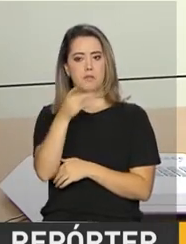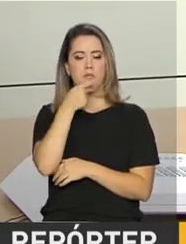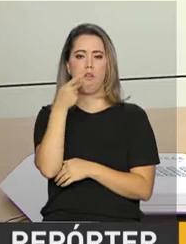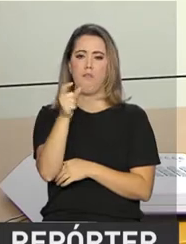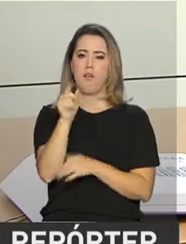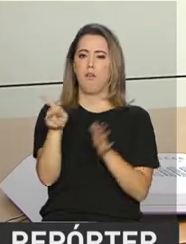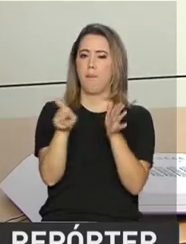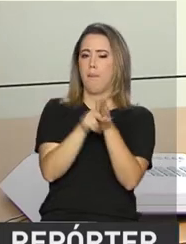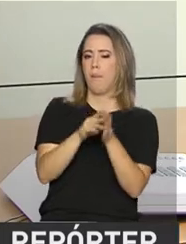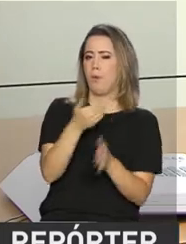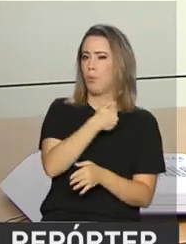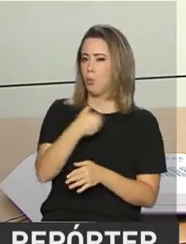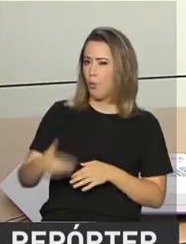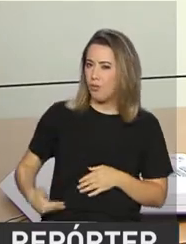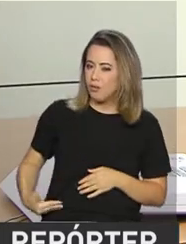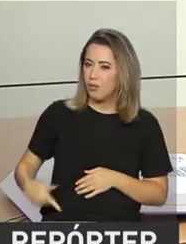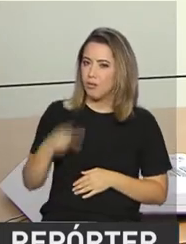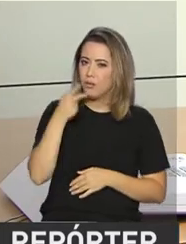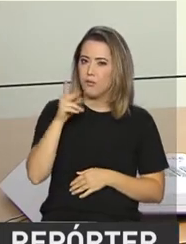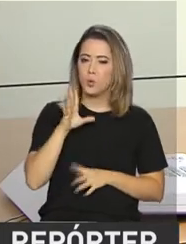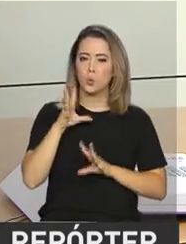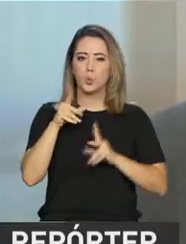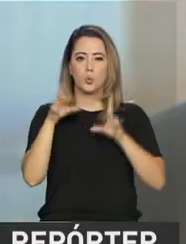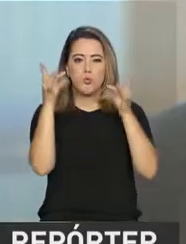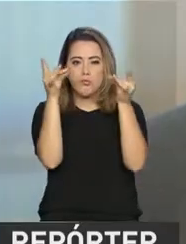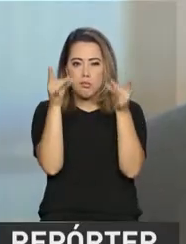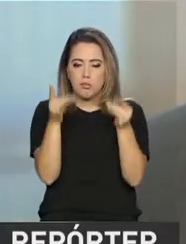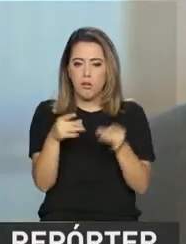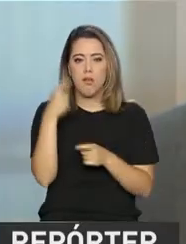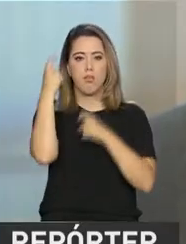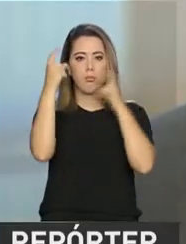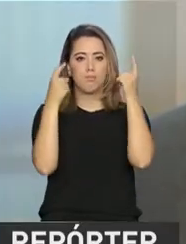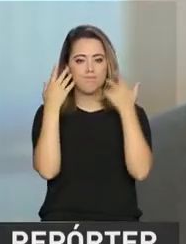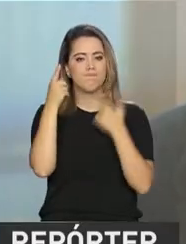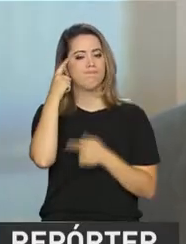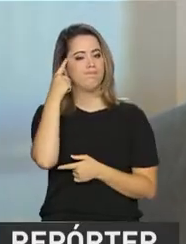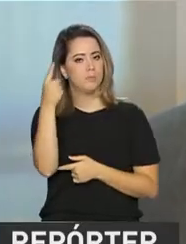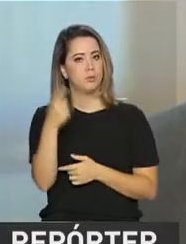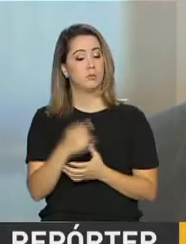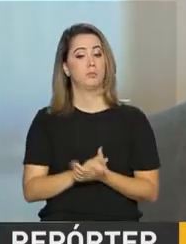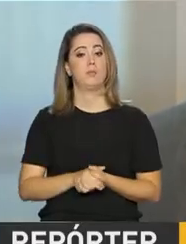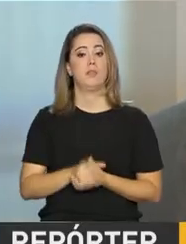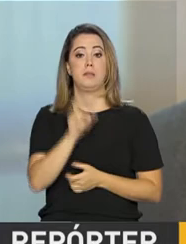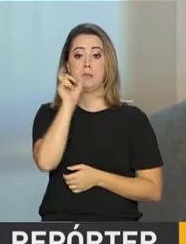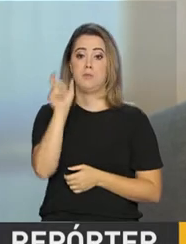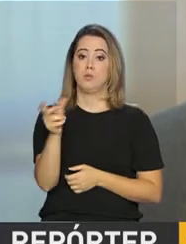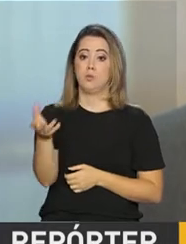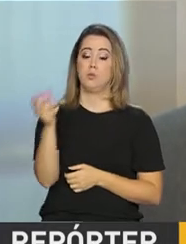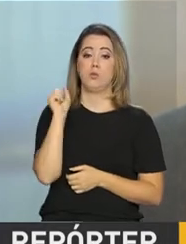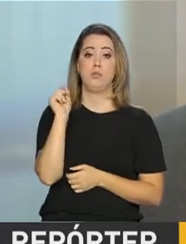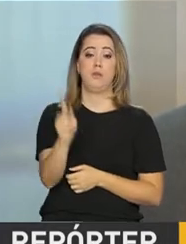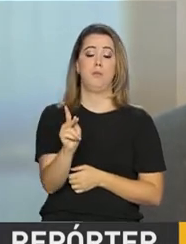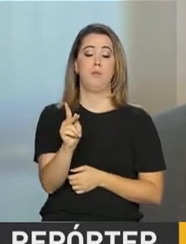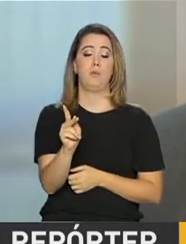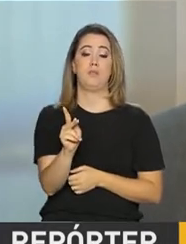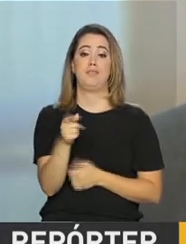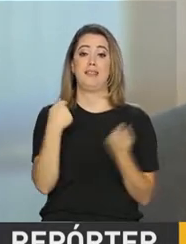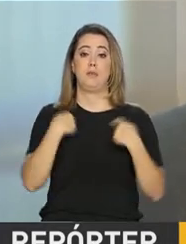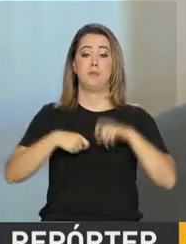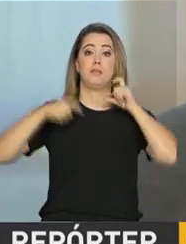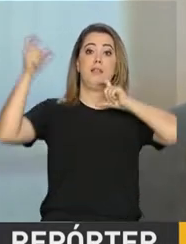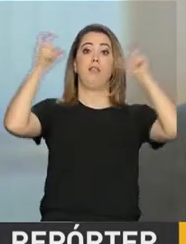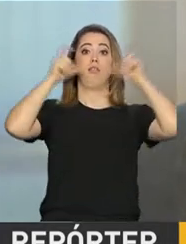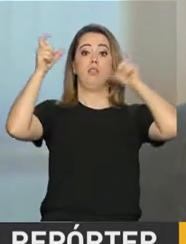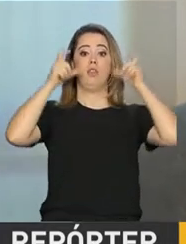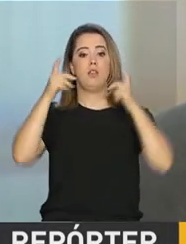funcionários públicos tudo bem pensado eles têm que ficar muito atentos a ligações que eles possam vir